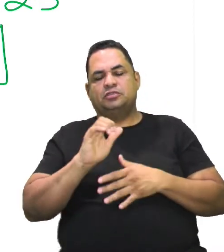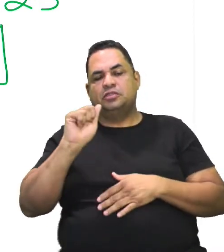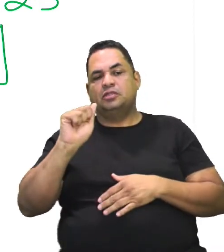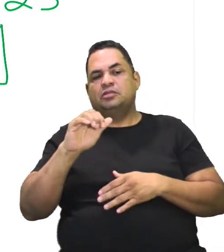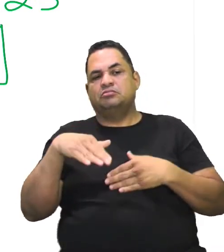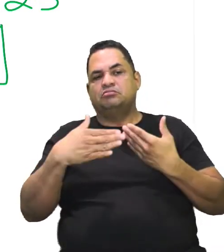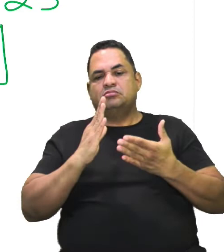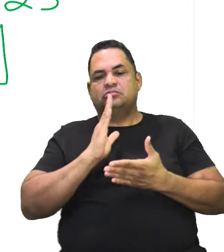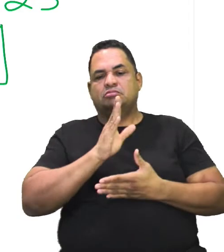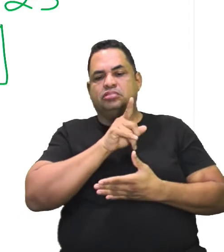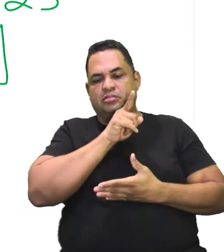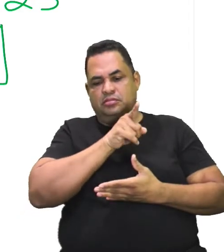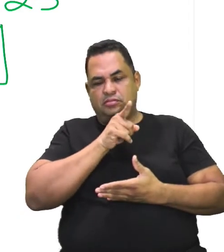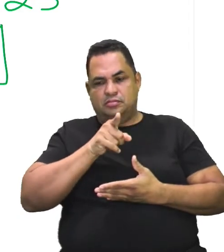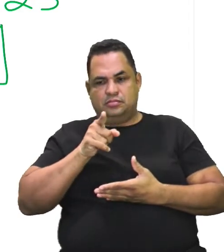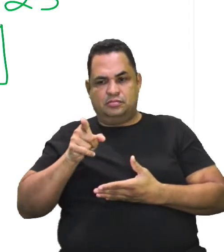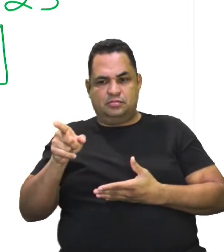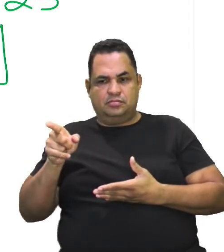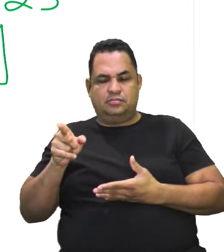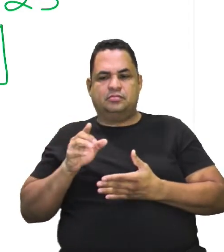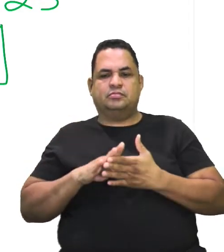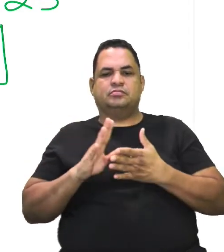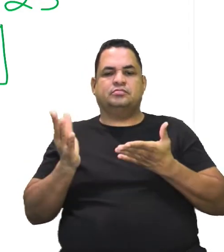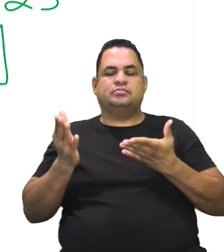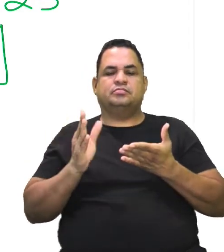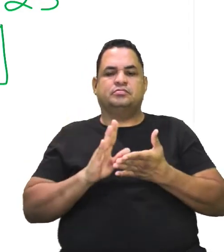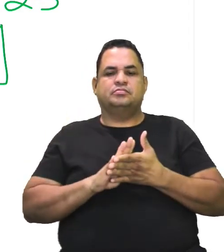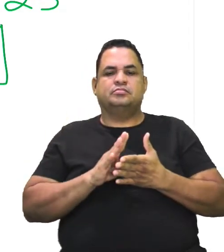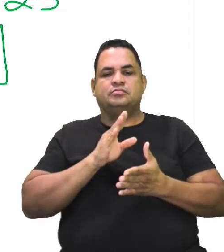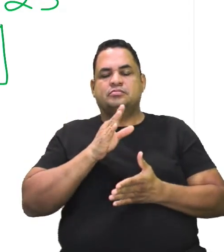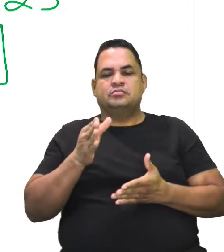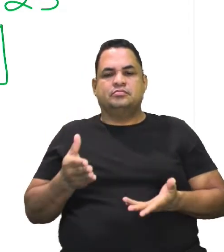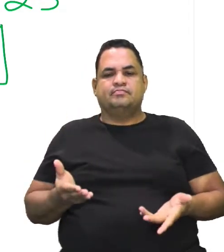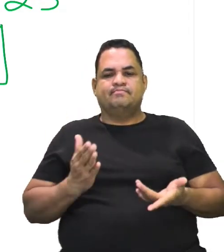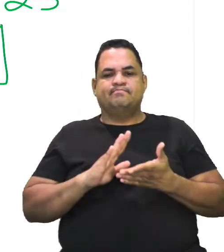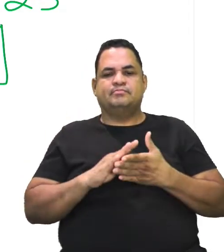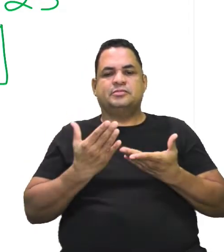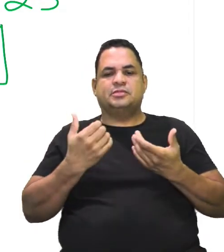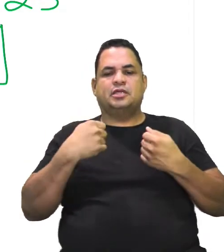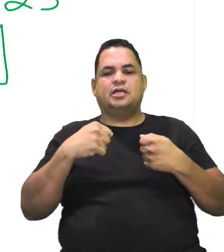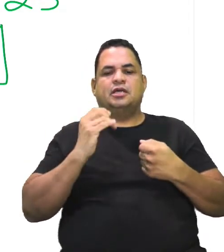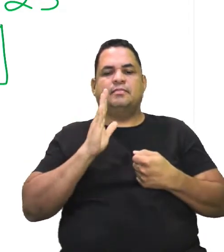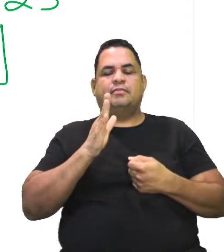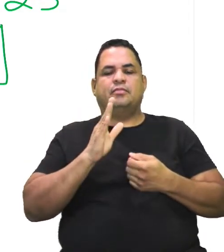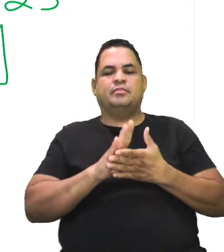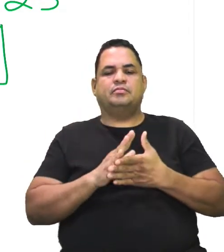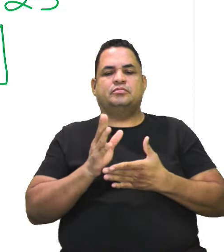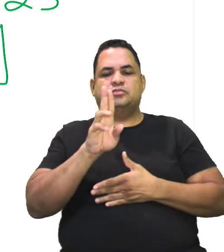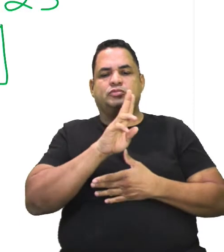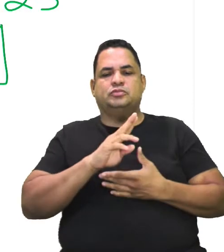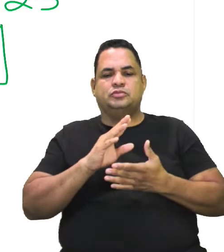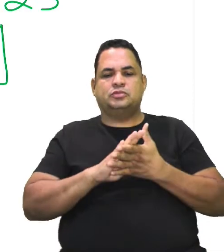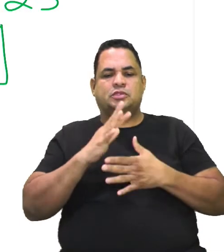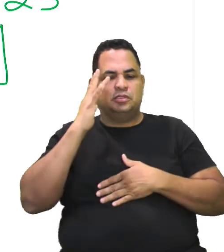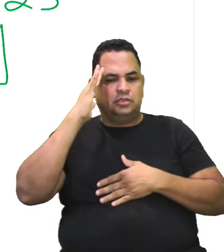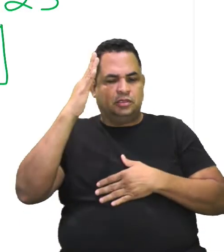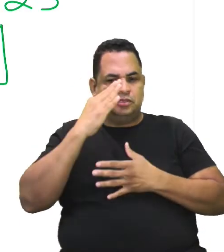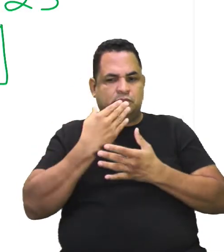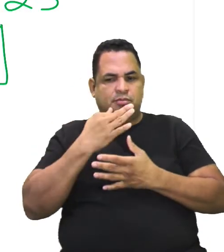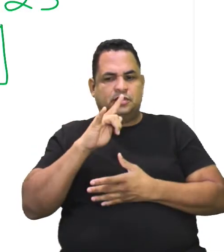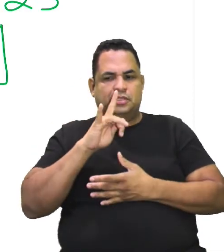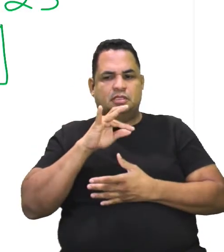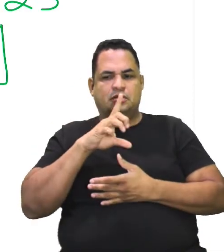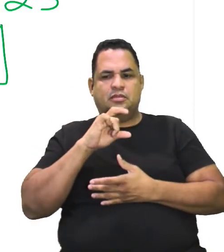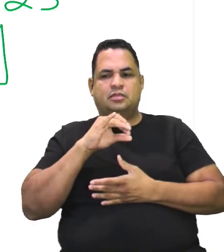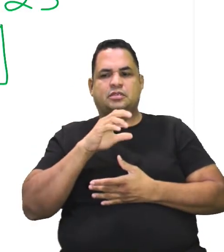sabe quantos pulinhos, né? Quantas unidades, casinhas andou ali, a gente já pode de cara usar o teorema de Pitágoras, que também